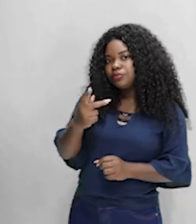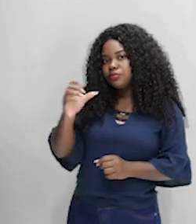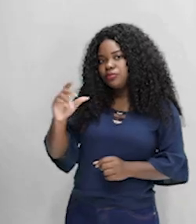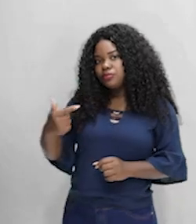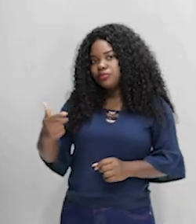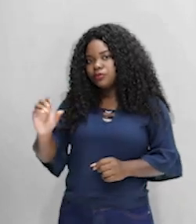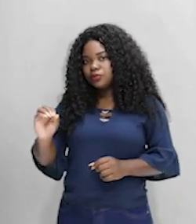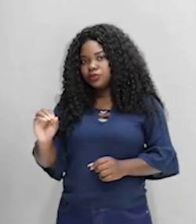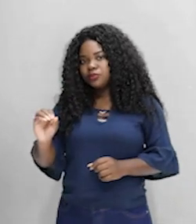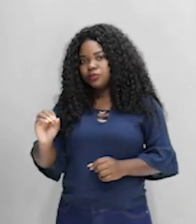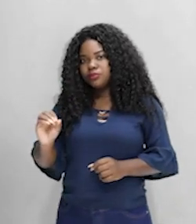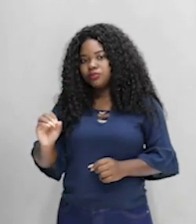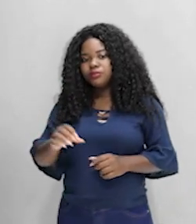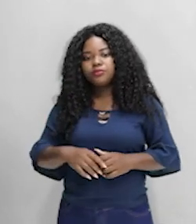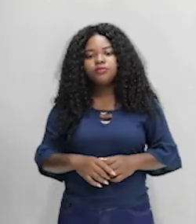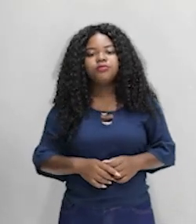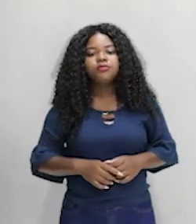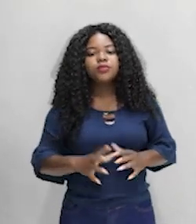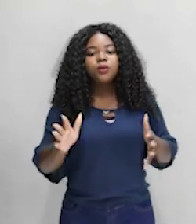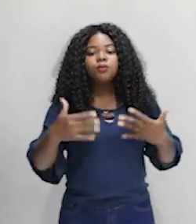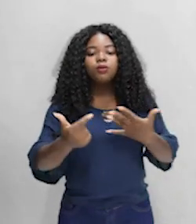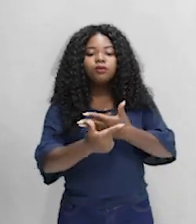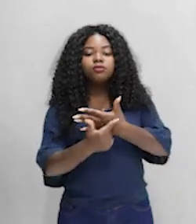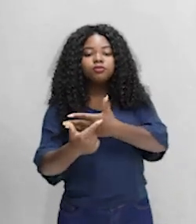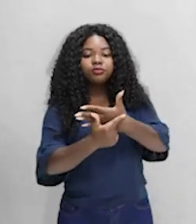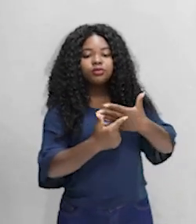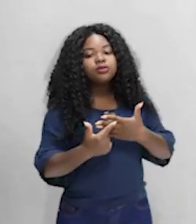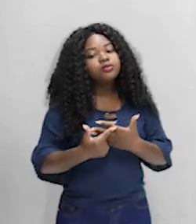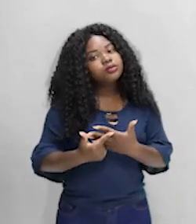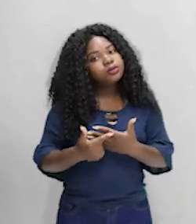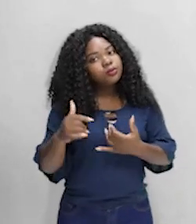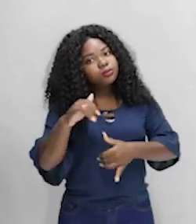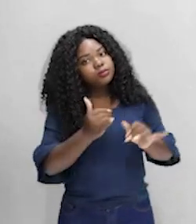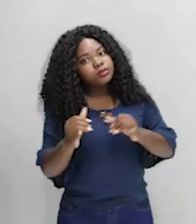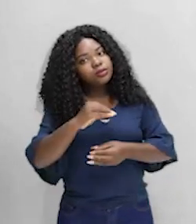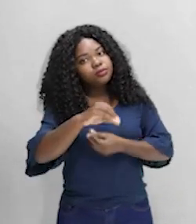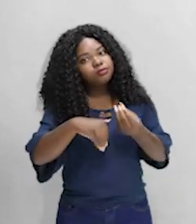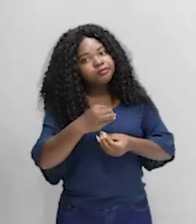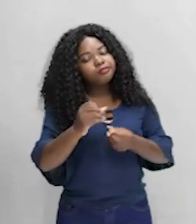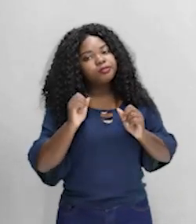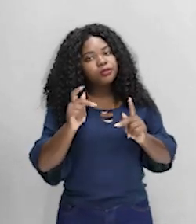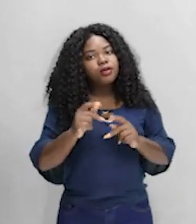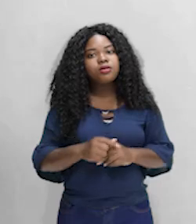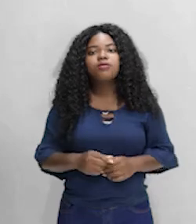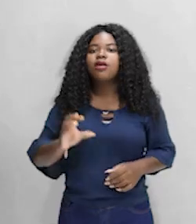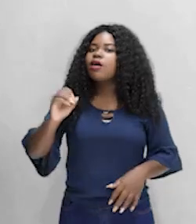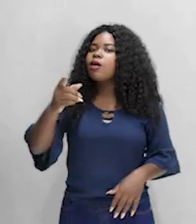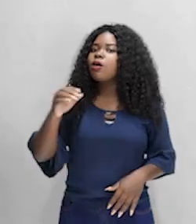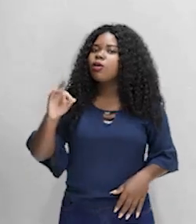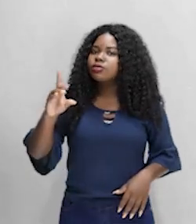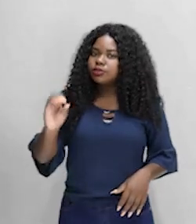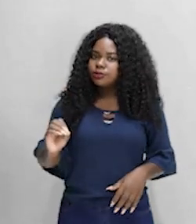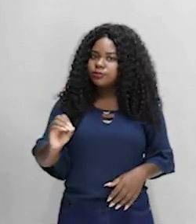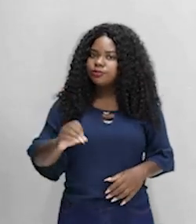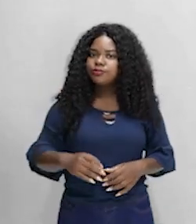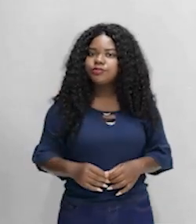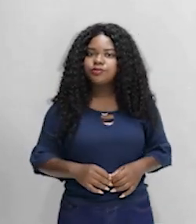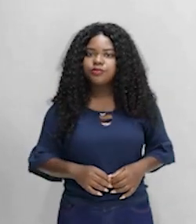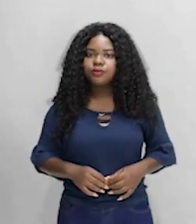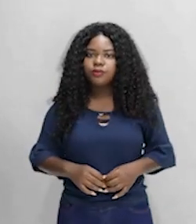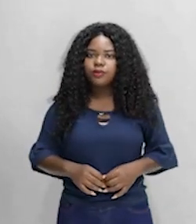sabem qual é a fórmula, correto? Qual é a função química da água? A água é um óxido. Olha